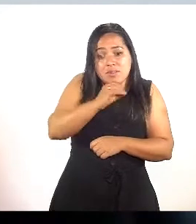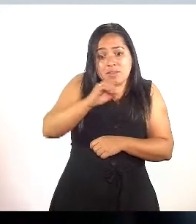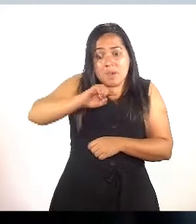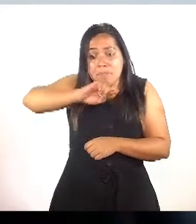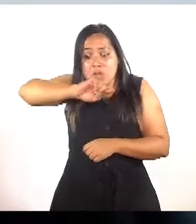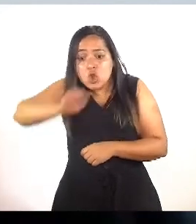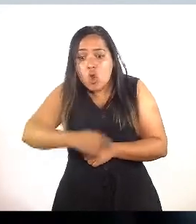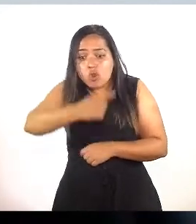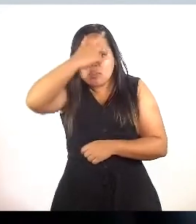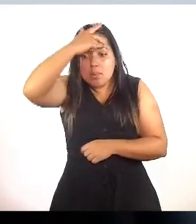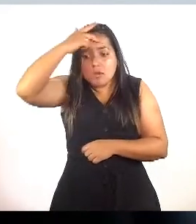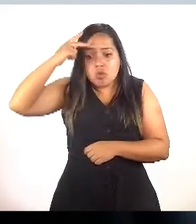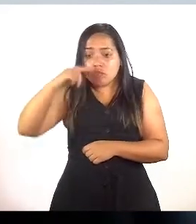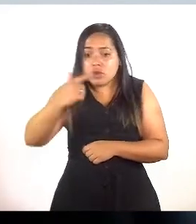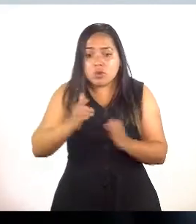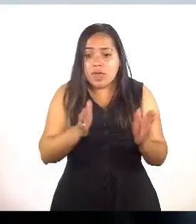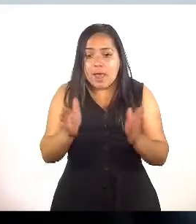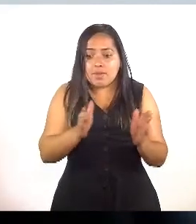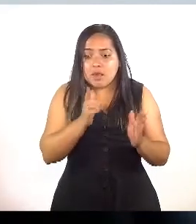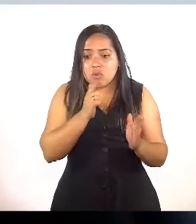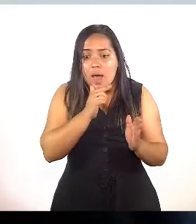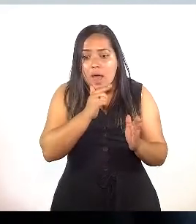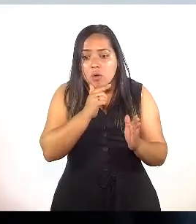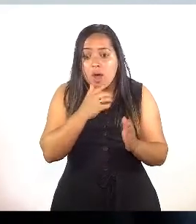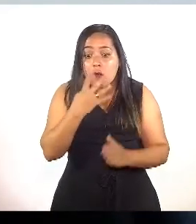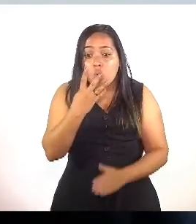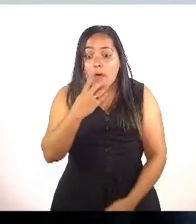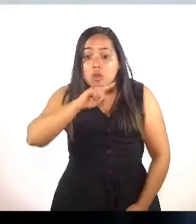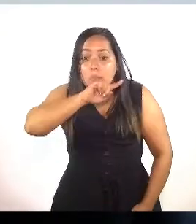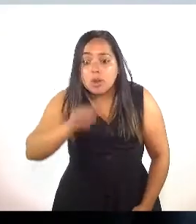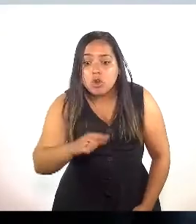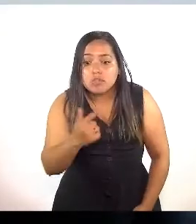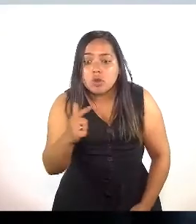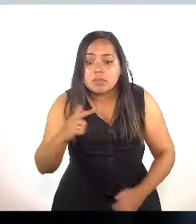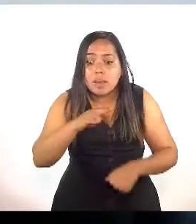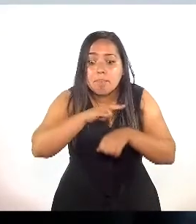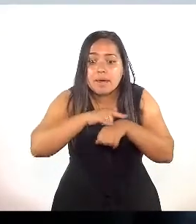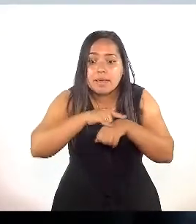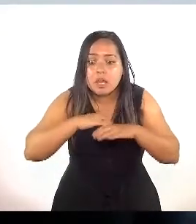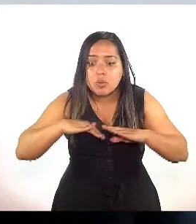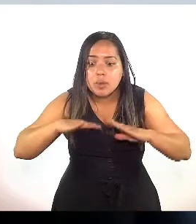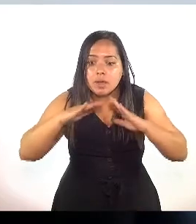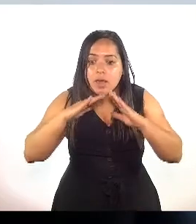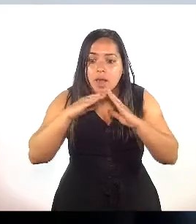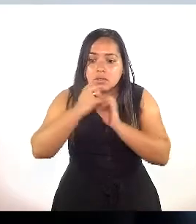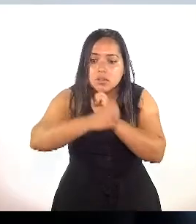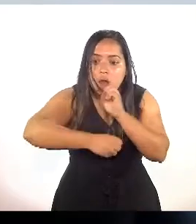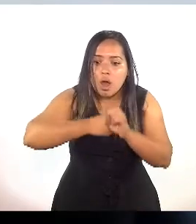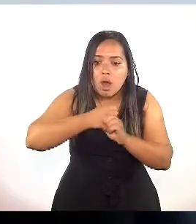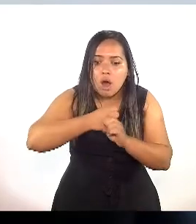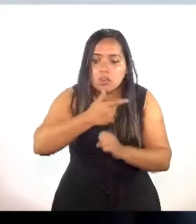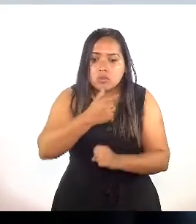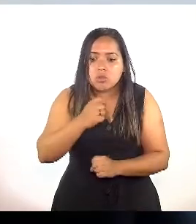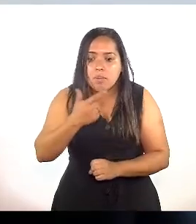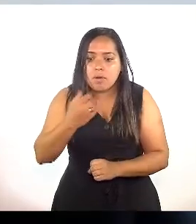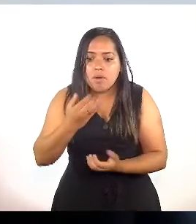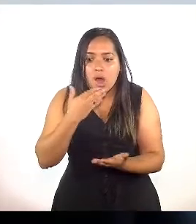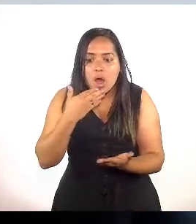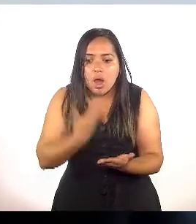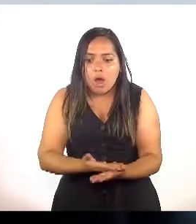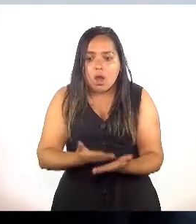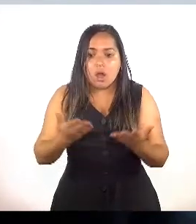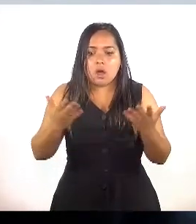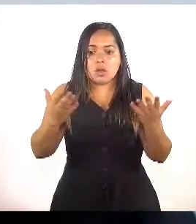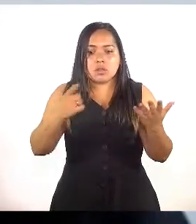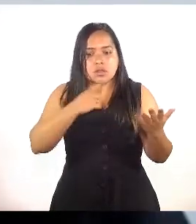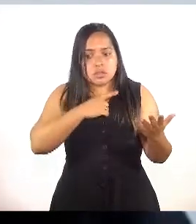esgotamento, 4 milhões de pessoas não têm banheiro. A gente, em pleno 2020, a gente encontra a situação dessa, então prescinde